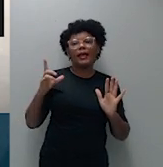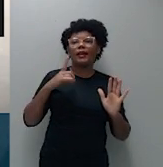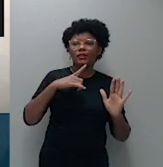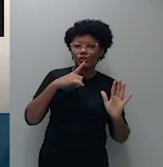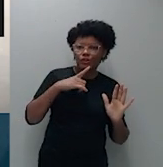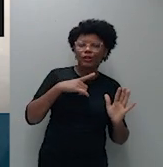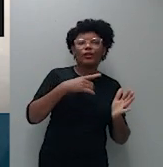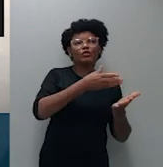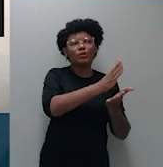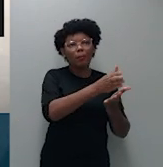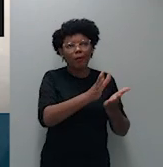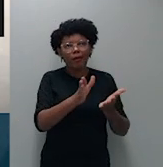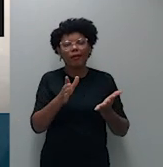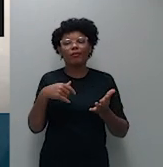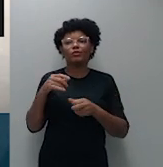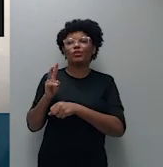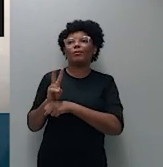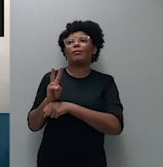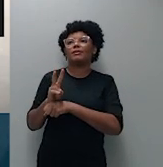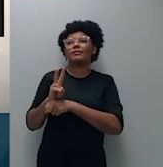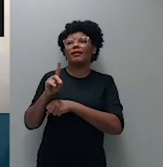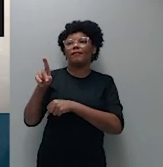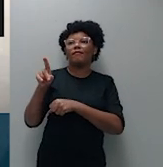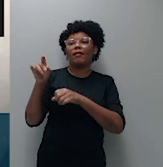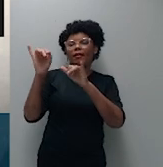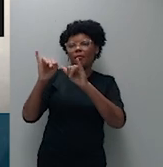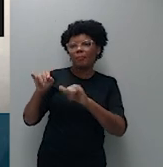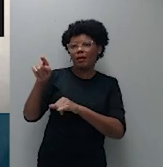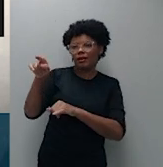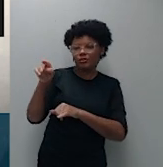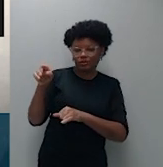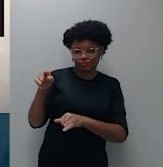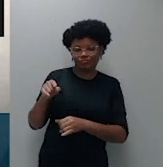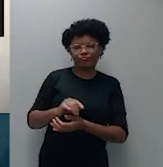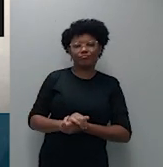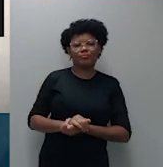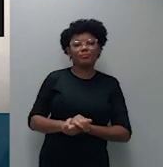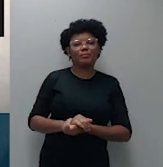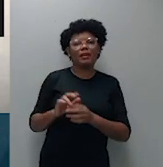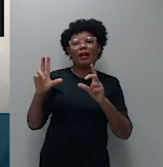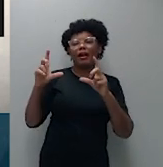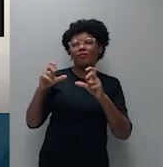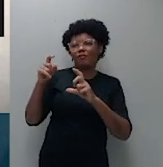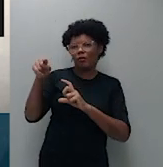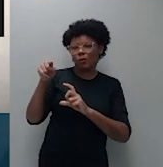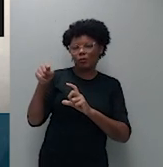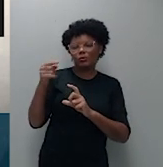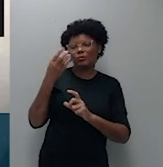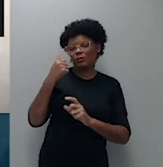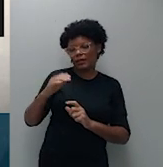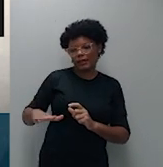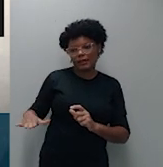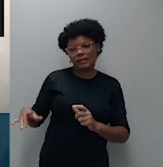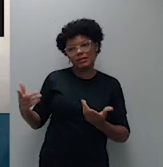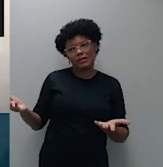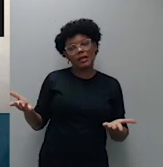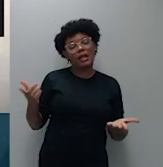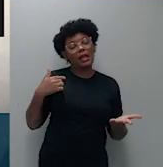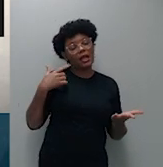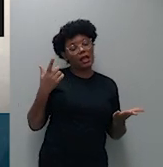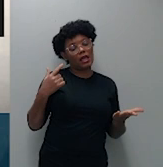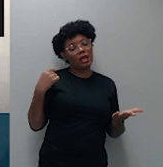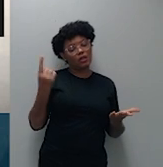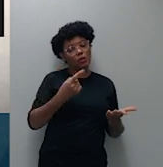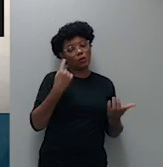mesa e preservar a imagem da Criança é essa nossa divergência eu deixo isso a